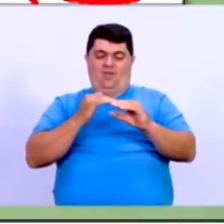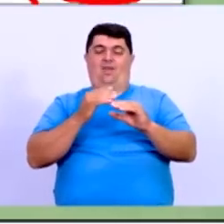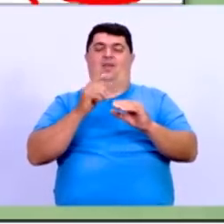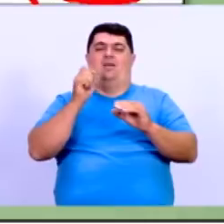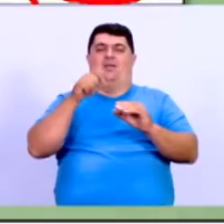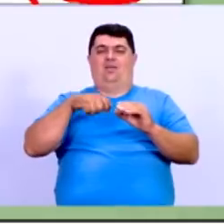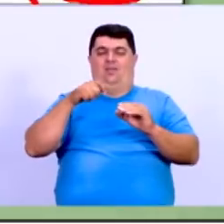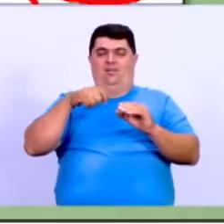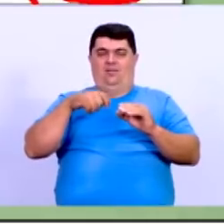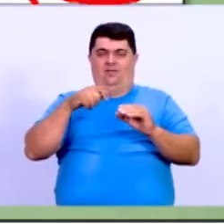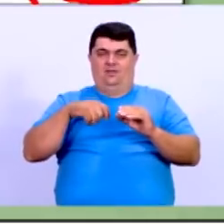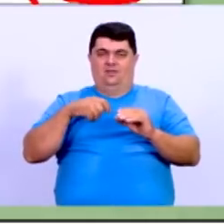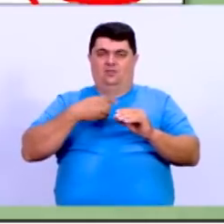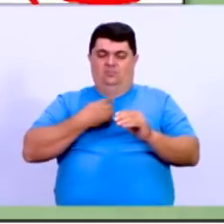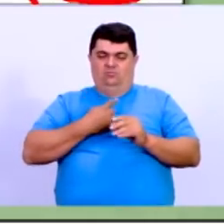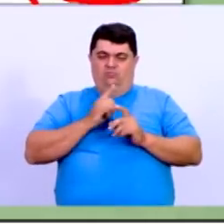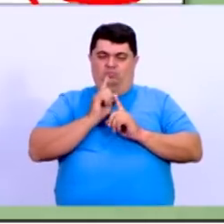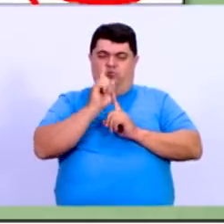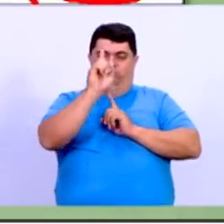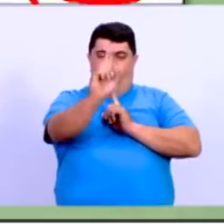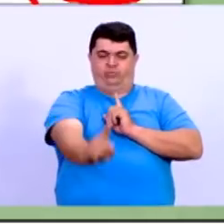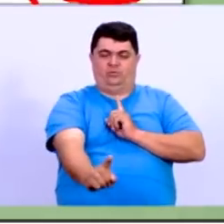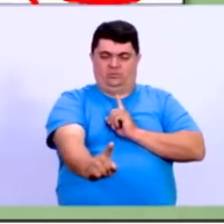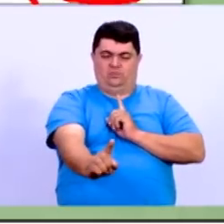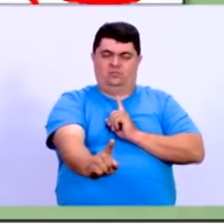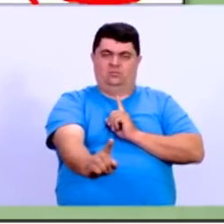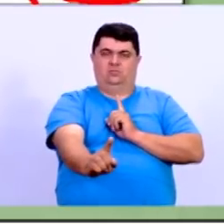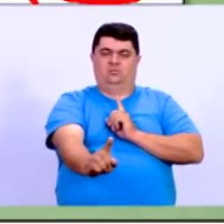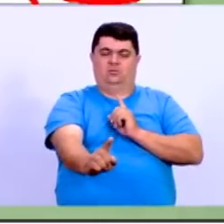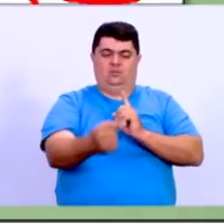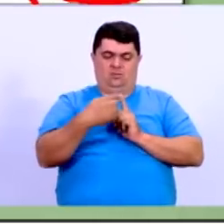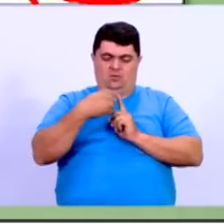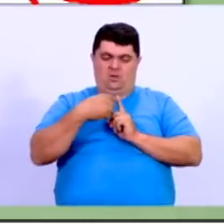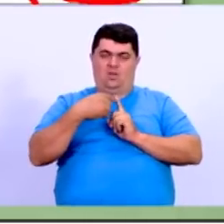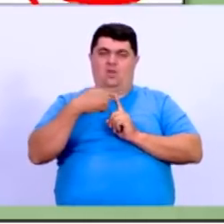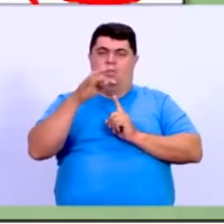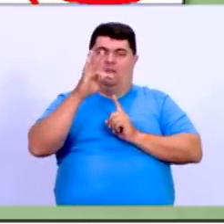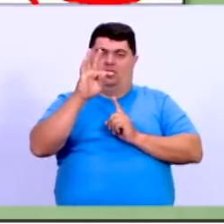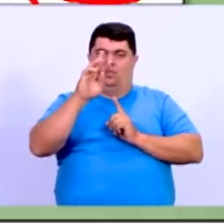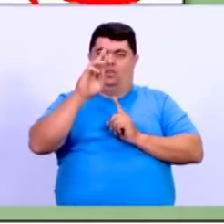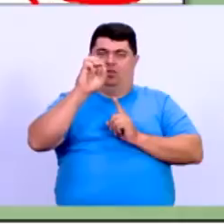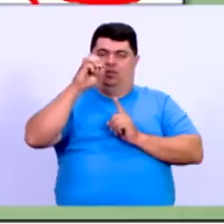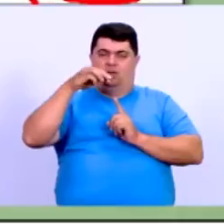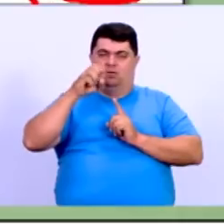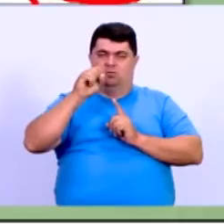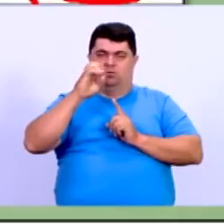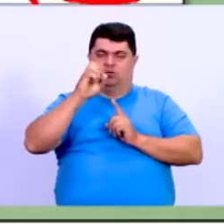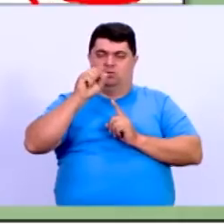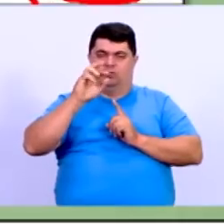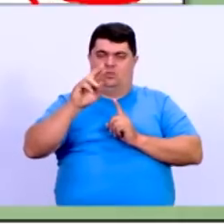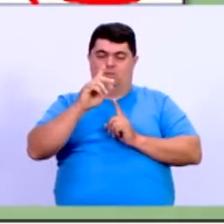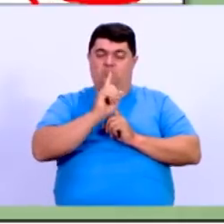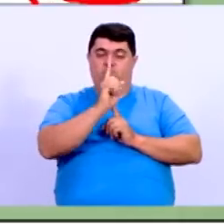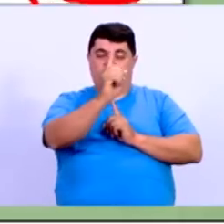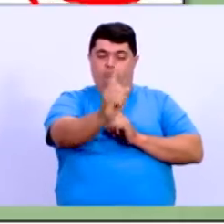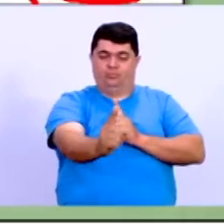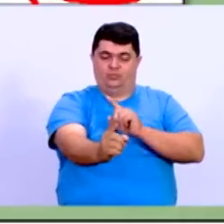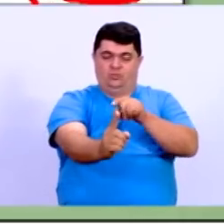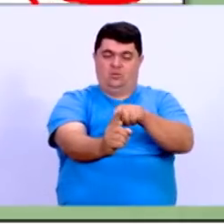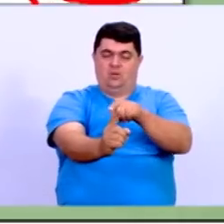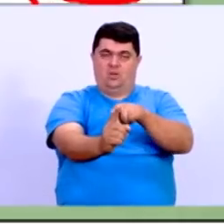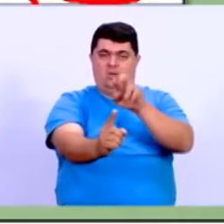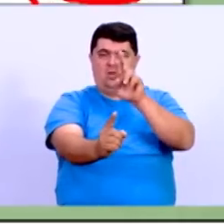essa informação, tudo bem? Então ficou bem fácil ali, só que o transmissor ele vai fazer o que com o receptor? Enviar uma mensagem. Então nós temos